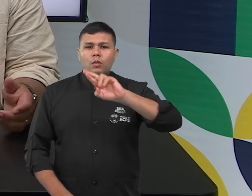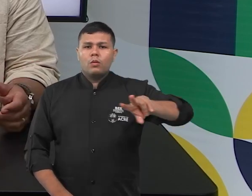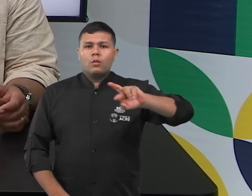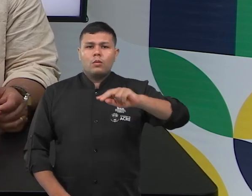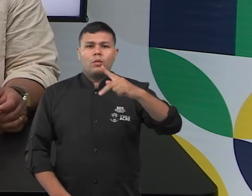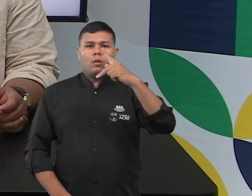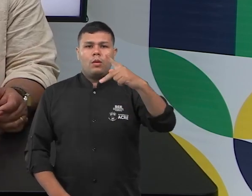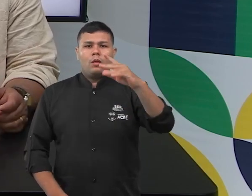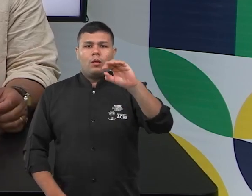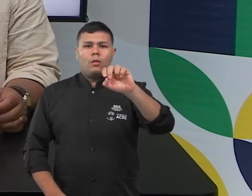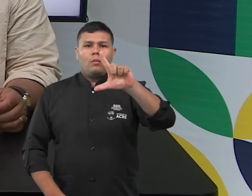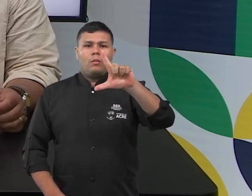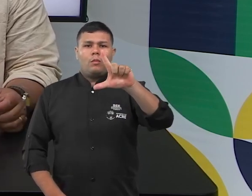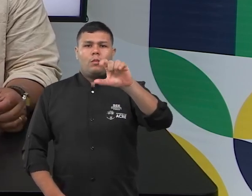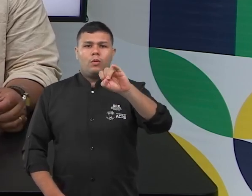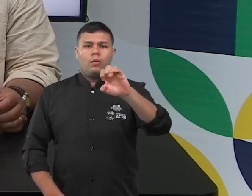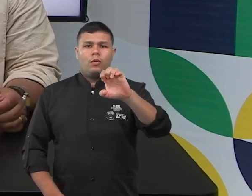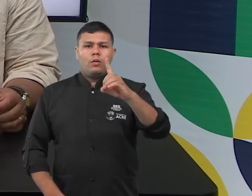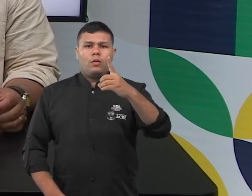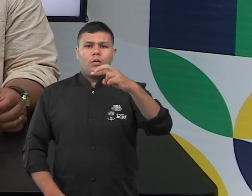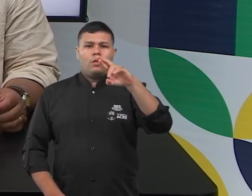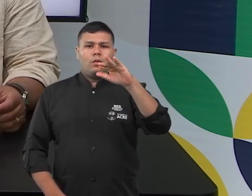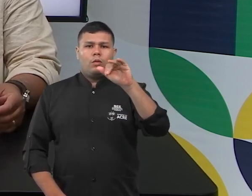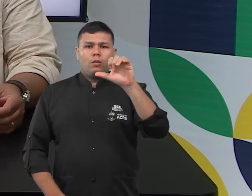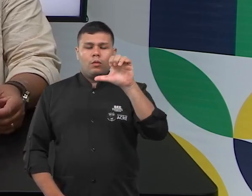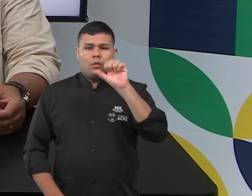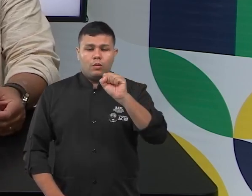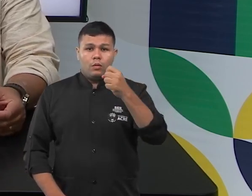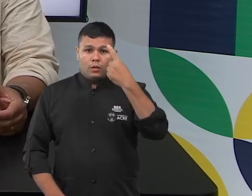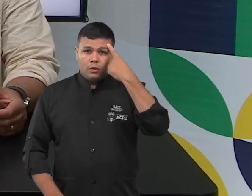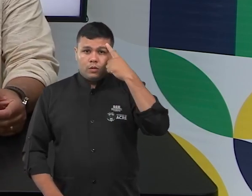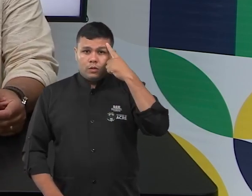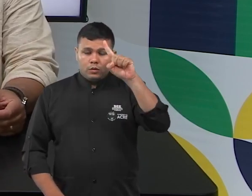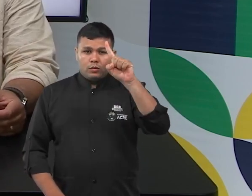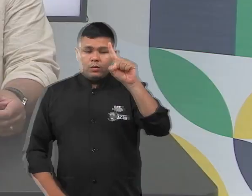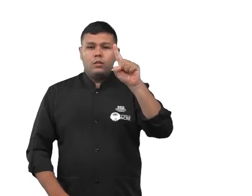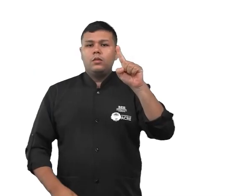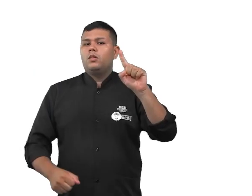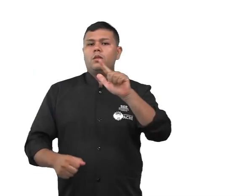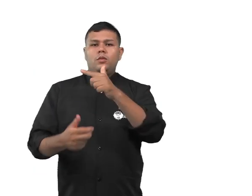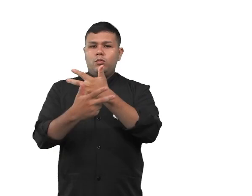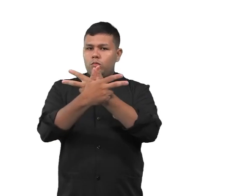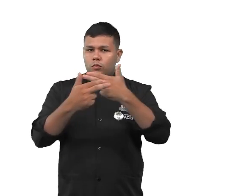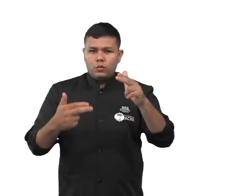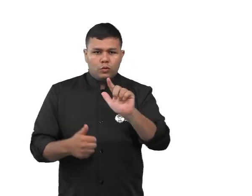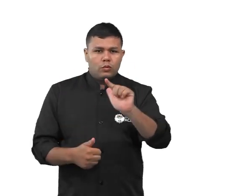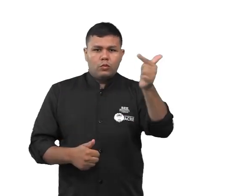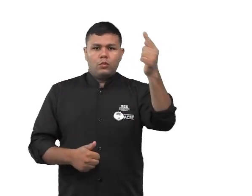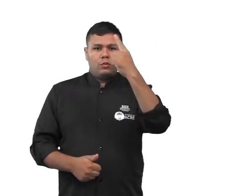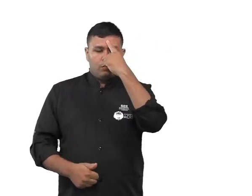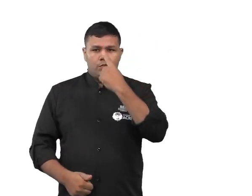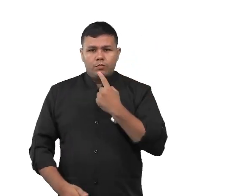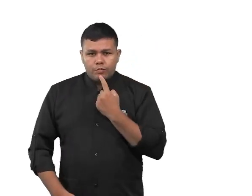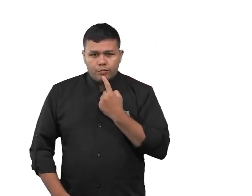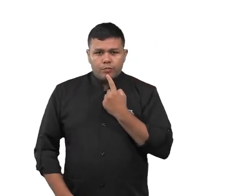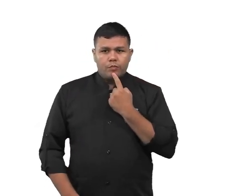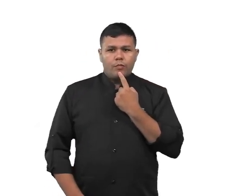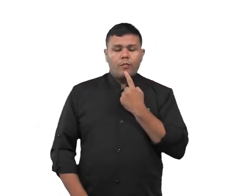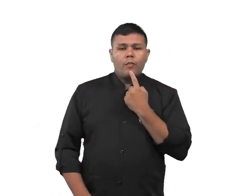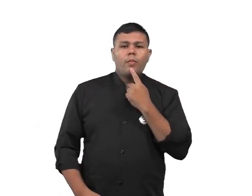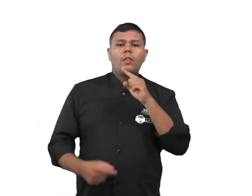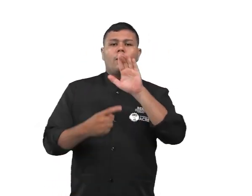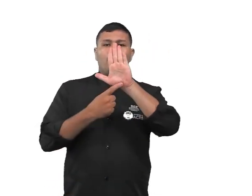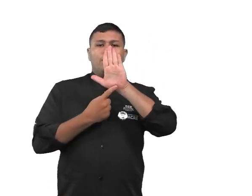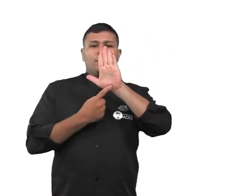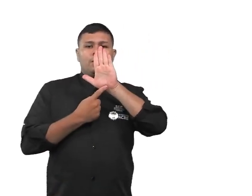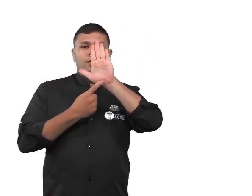corpos redondos, e a ideia de prisma e cubo, tá bom? Vamos lá. A gente tem aqui uma animação rápida aqui para você entender